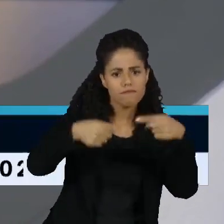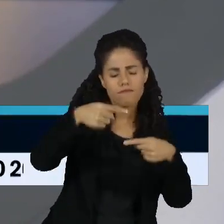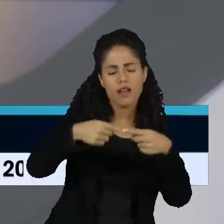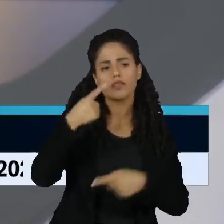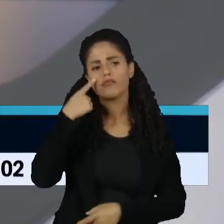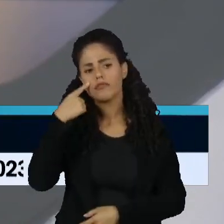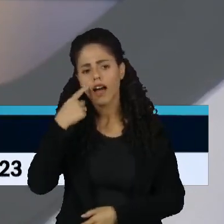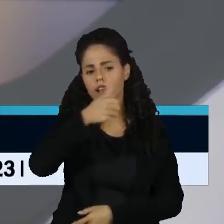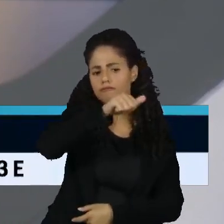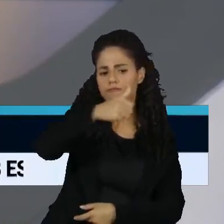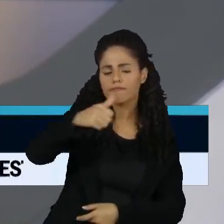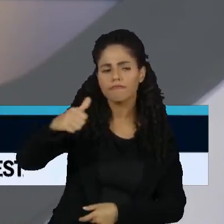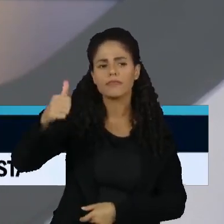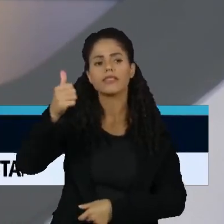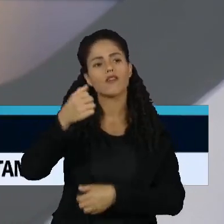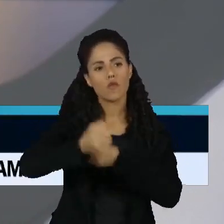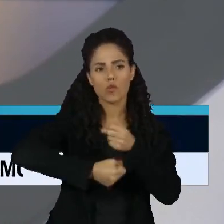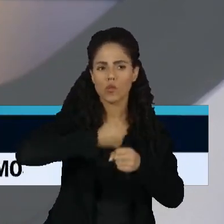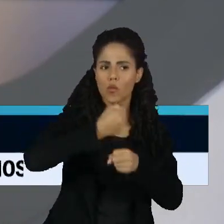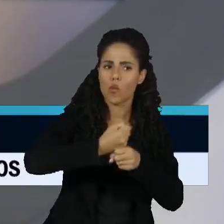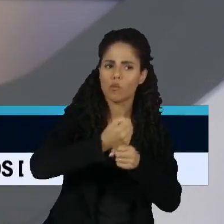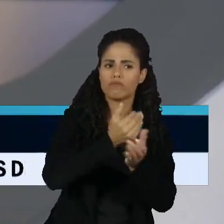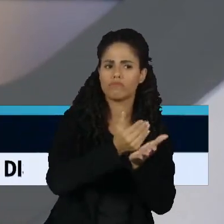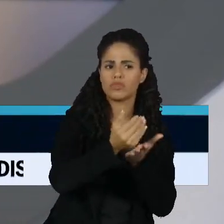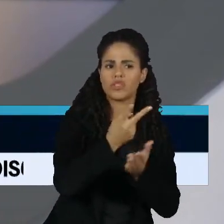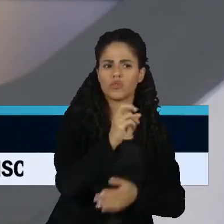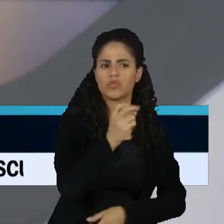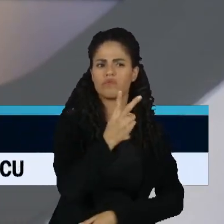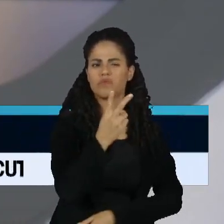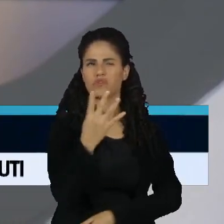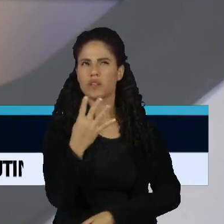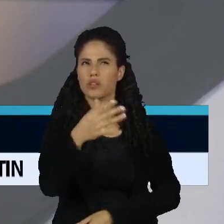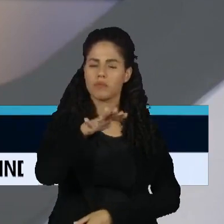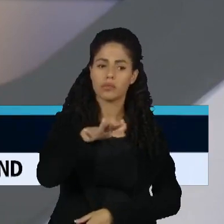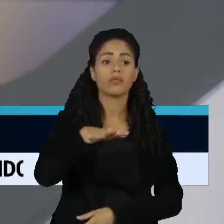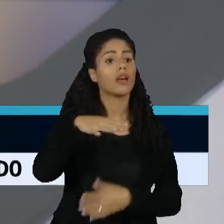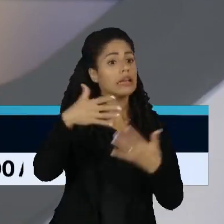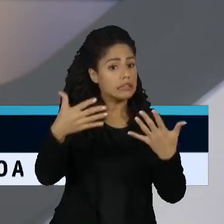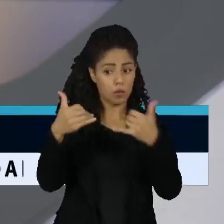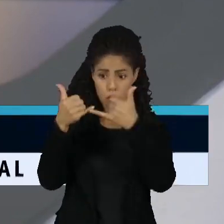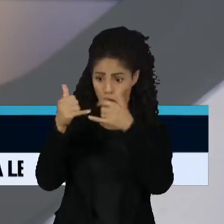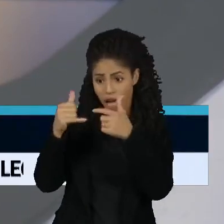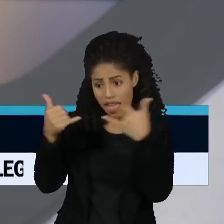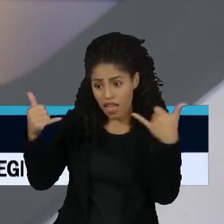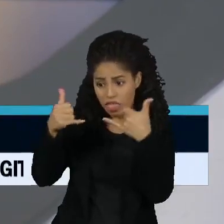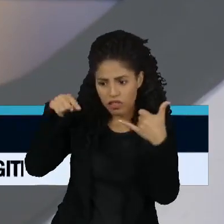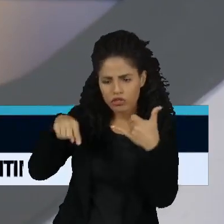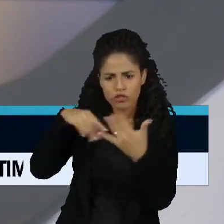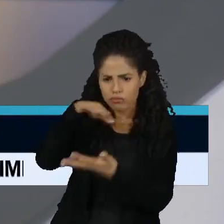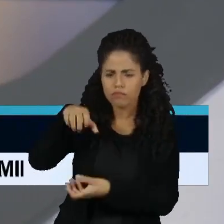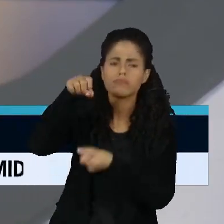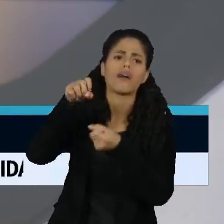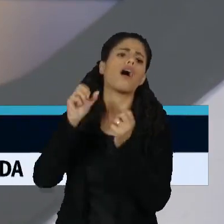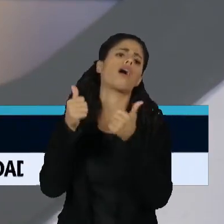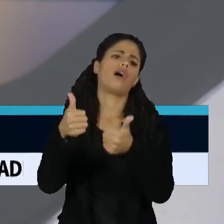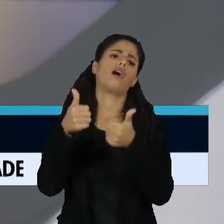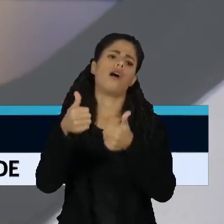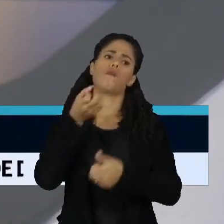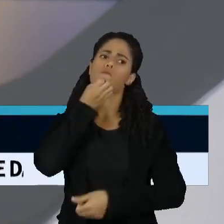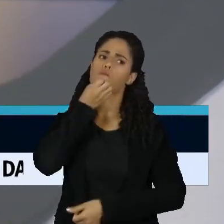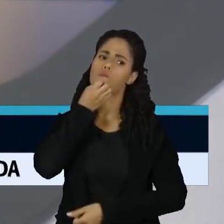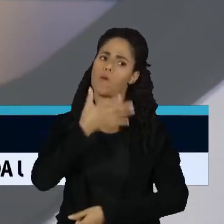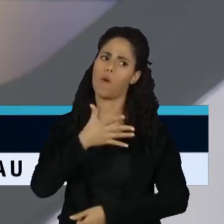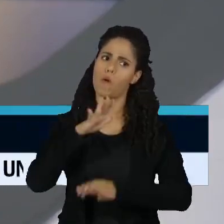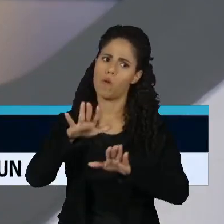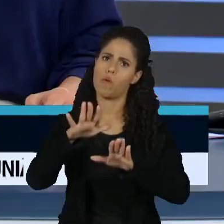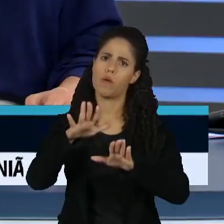Acho que até o começo do ano tem alguma coisa aí para aprovar. Então, na área de energia renovável, o Brasil vai resumir bem. Eu acho que ele é mais complicado quando